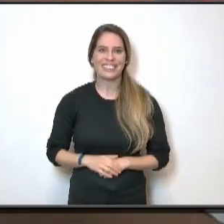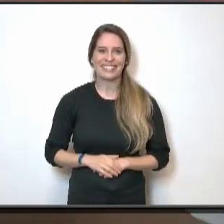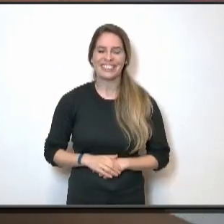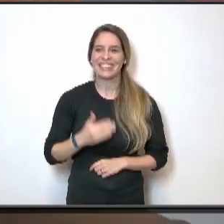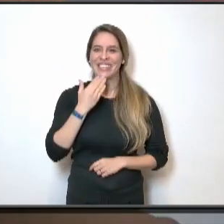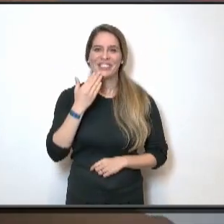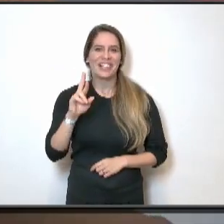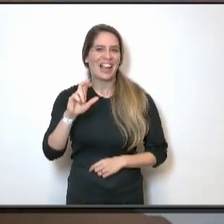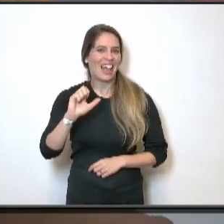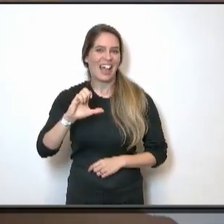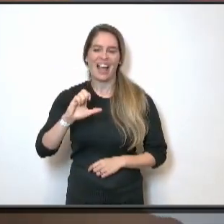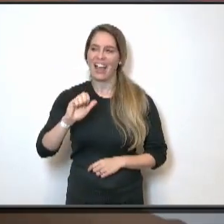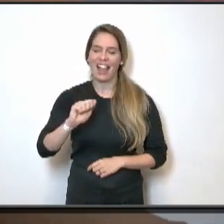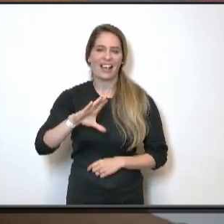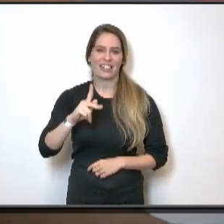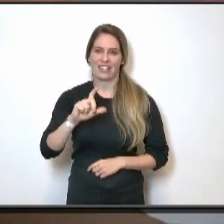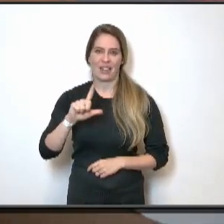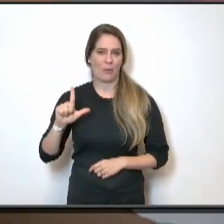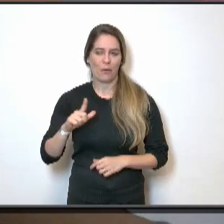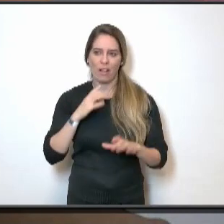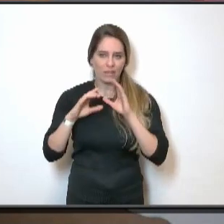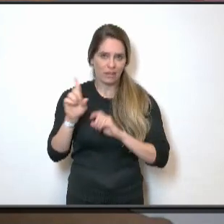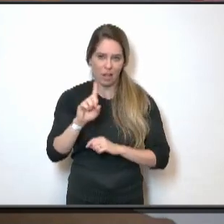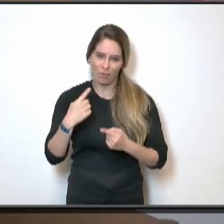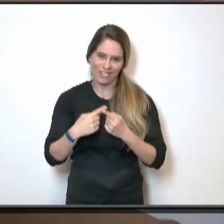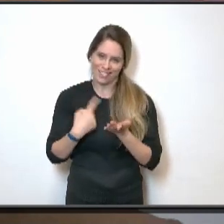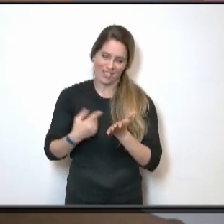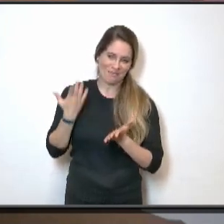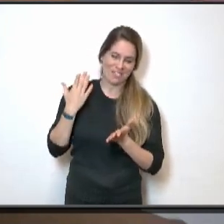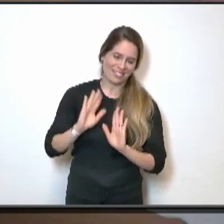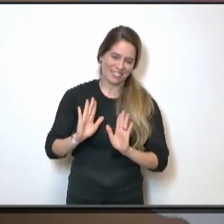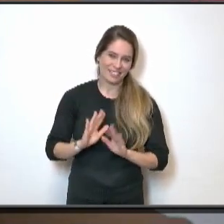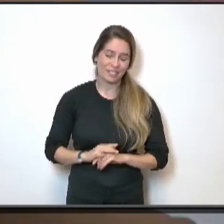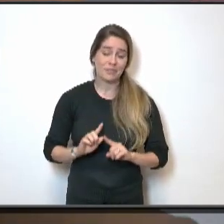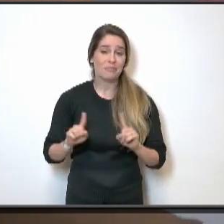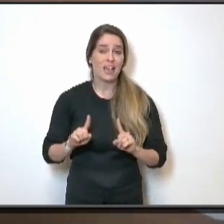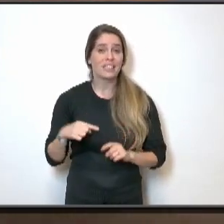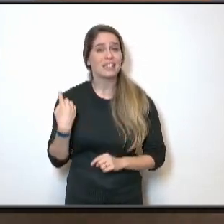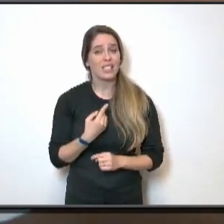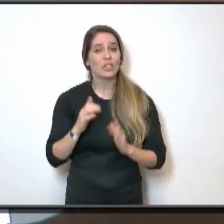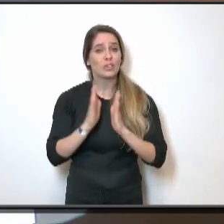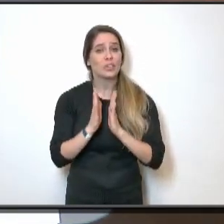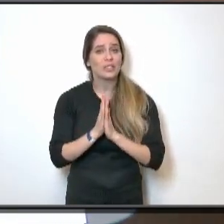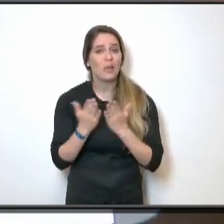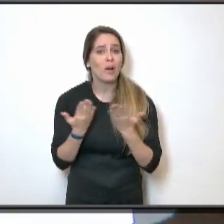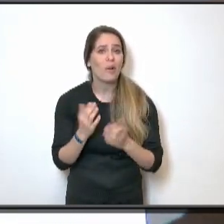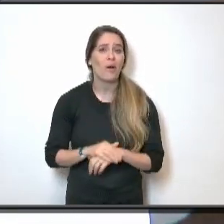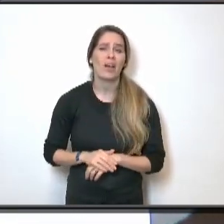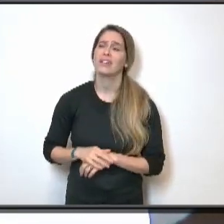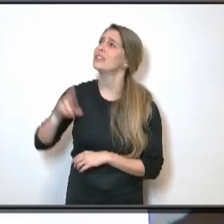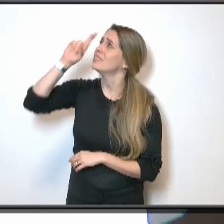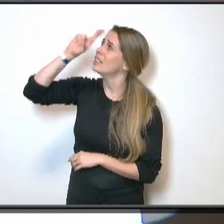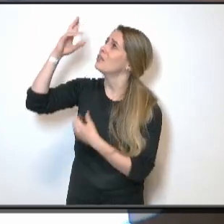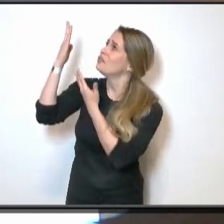evidentemente nós não combinamos nada disso. Mas eu queria dizer para você que essa tem que ser a nossa oração nessa manhã. Vem, Senhor.